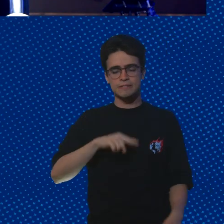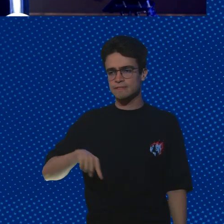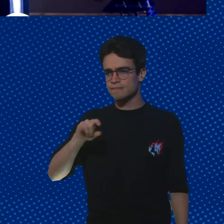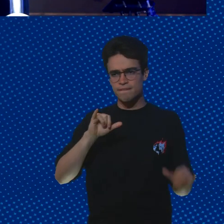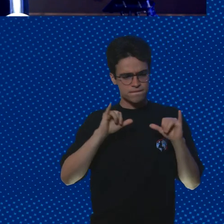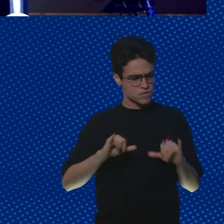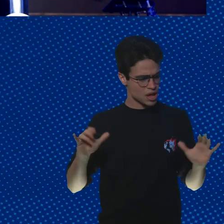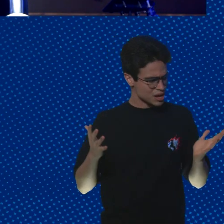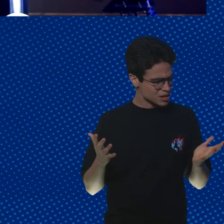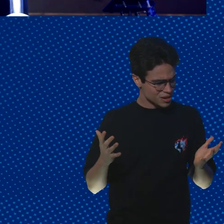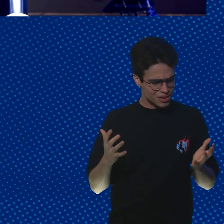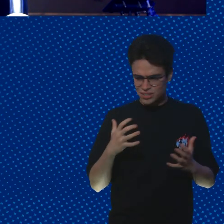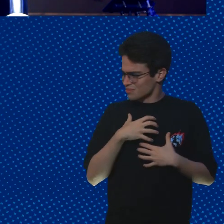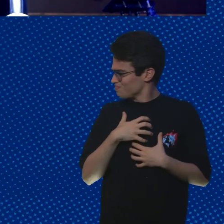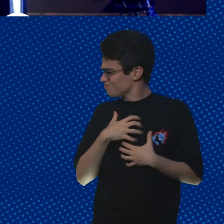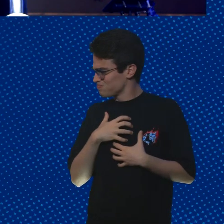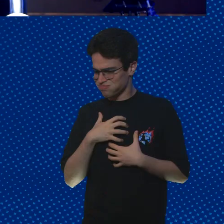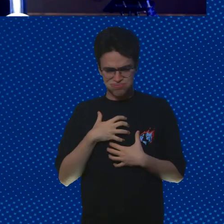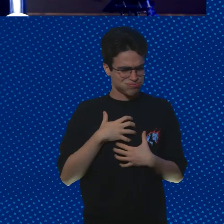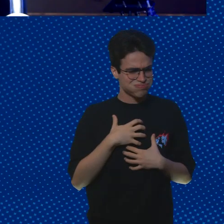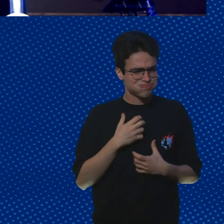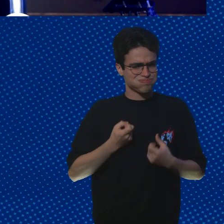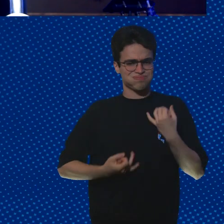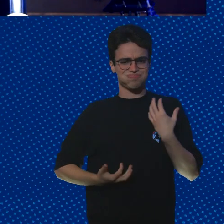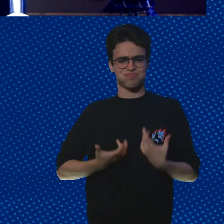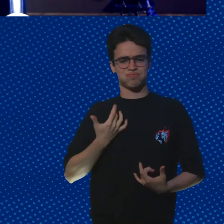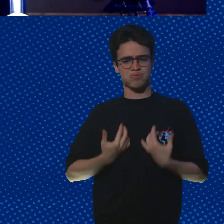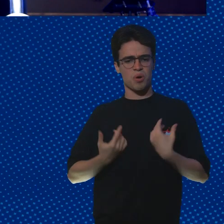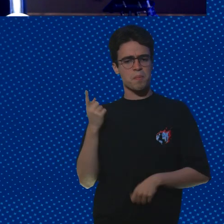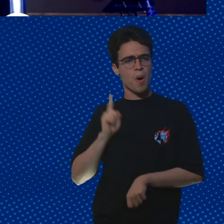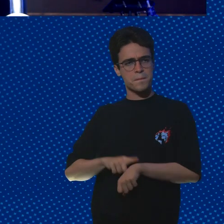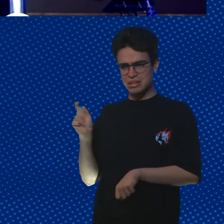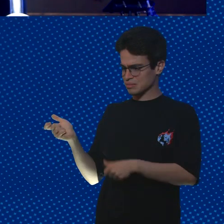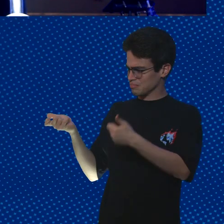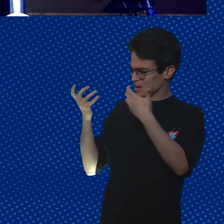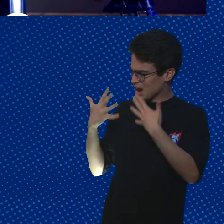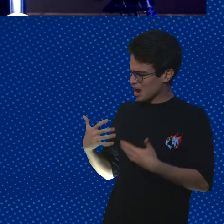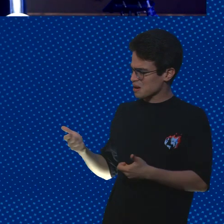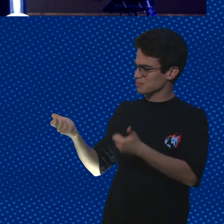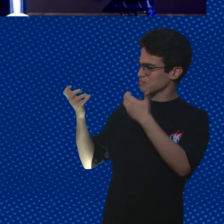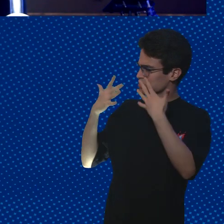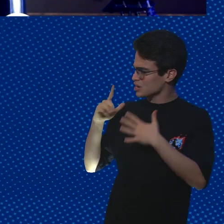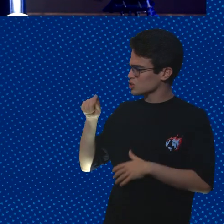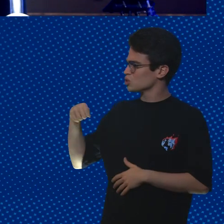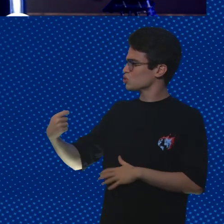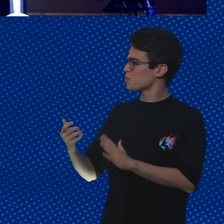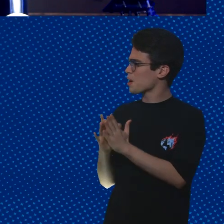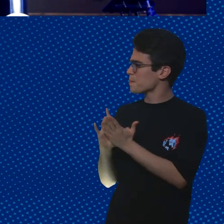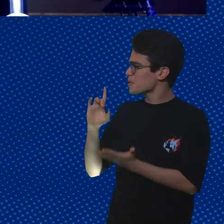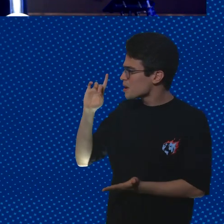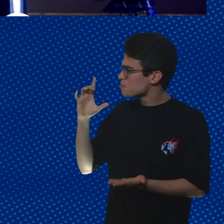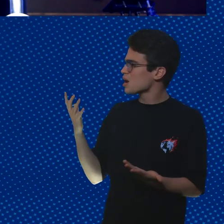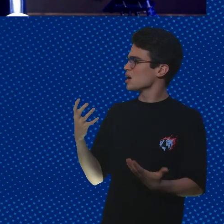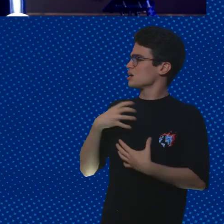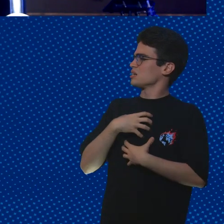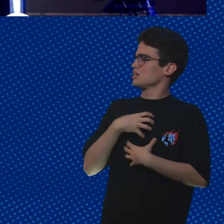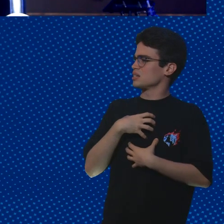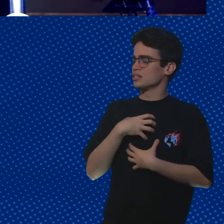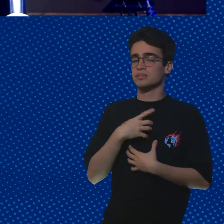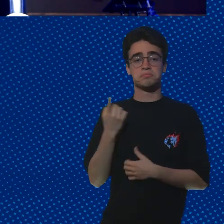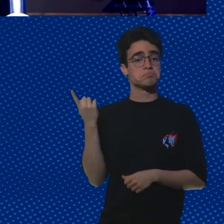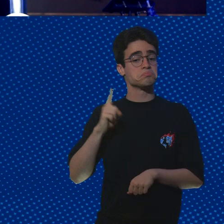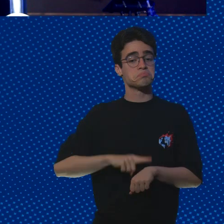o coração quando ele falava conosco no caminho e nos explicava as Escrituras? E na mesma